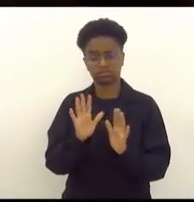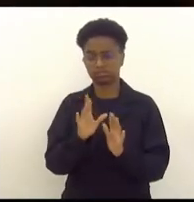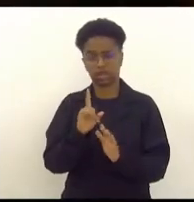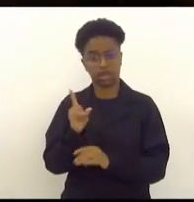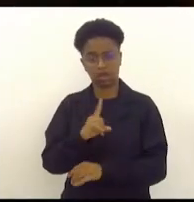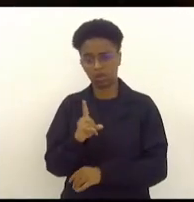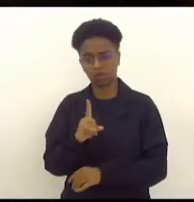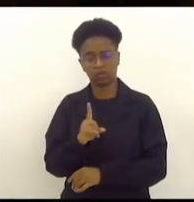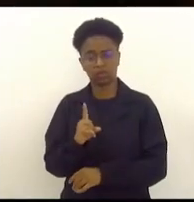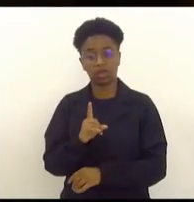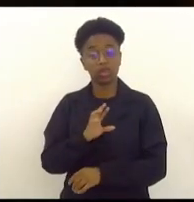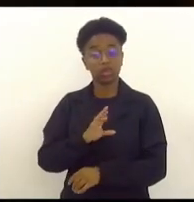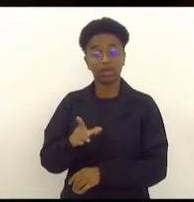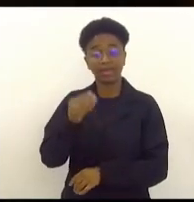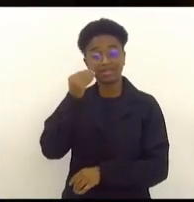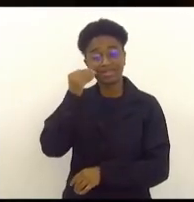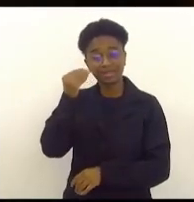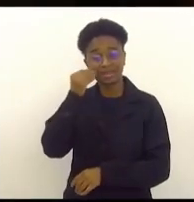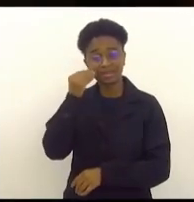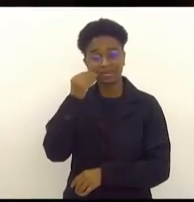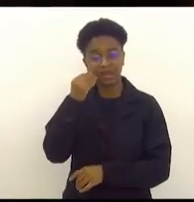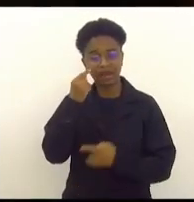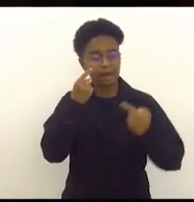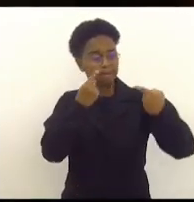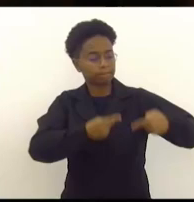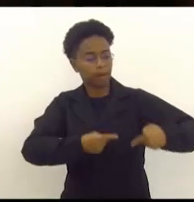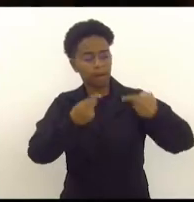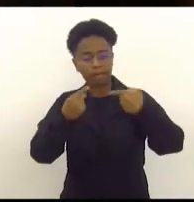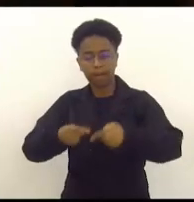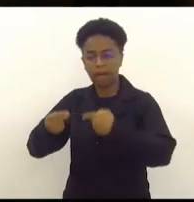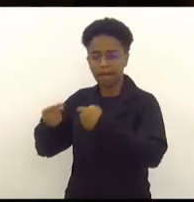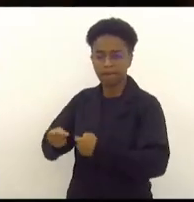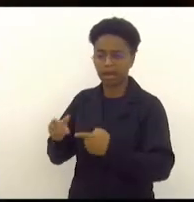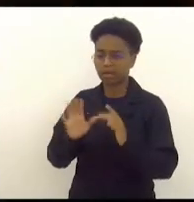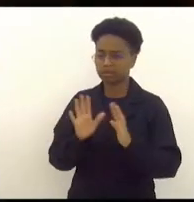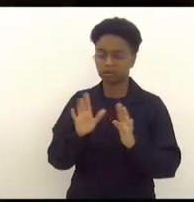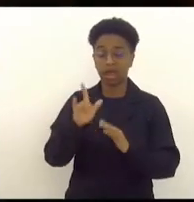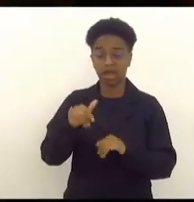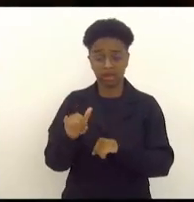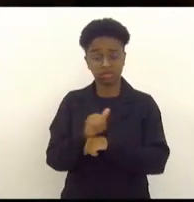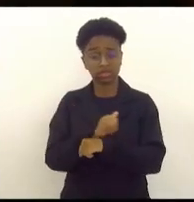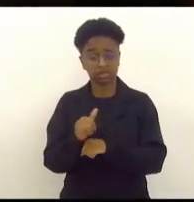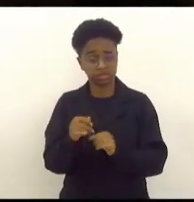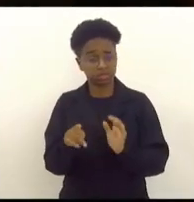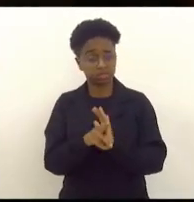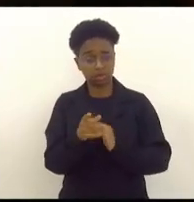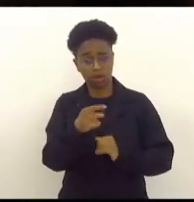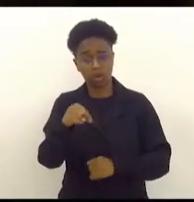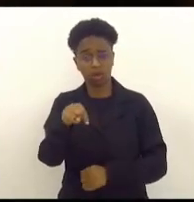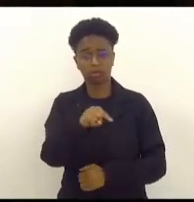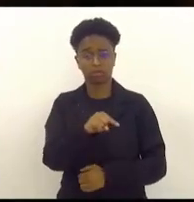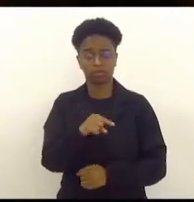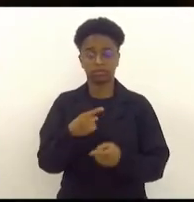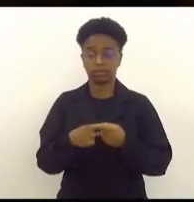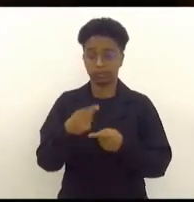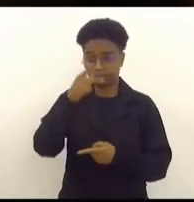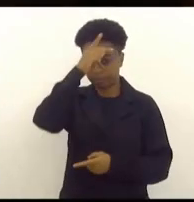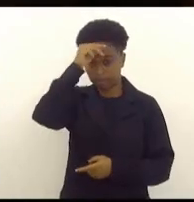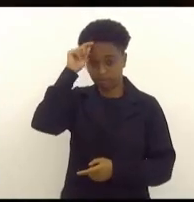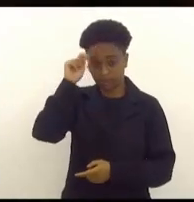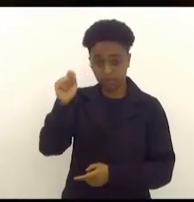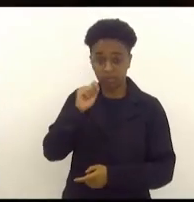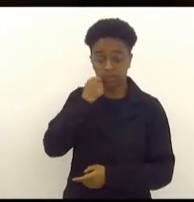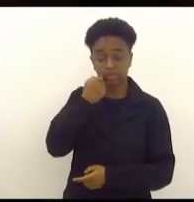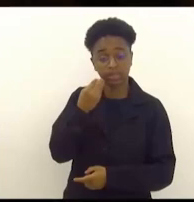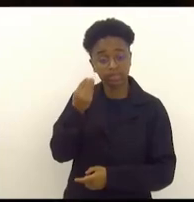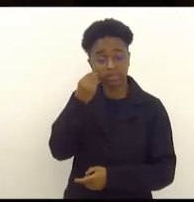para tentar jogar uns contra os outros como é uma estratégia deles próprios o prefeito Eduardo Paes